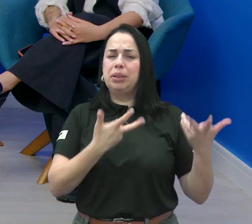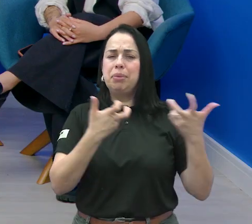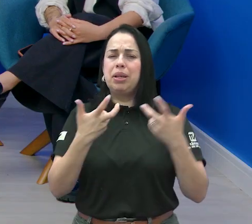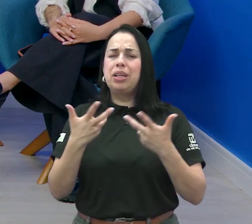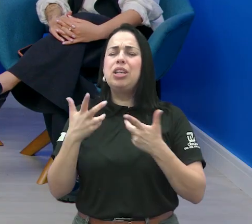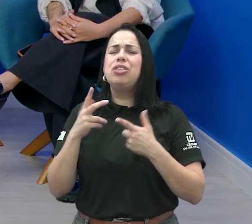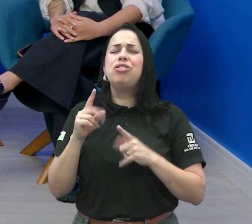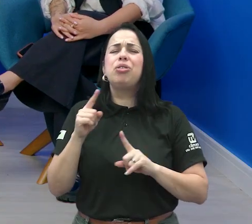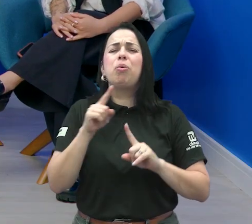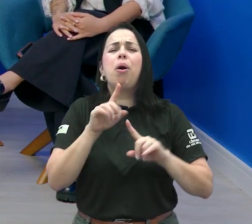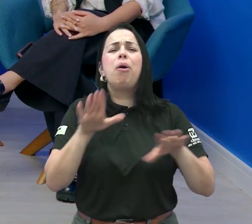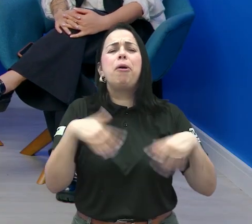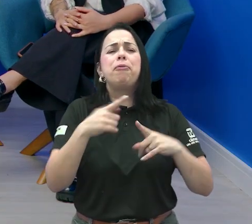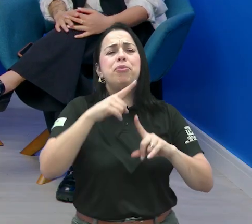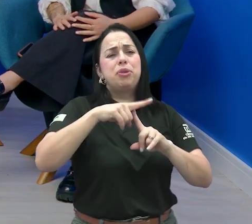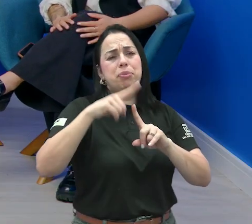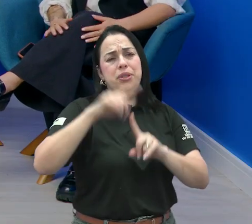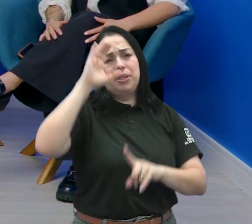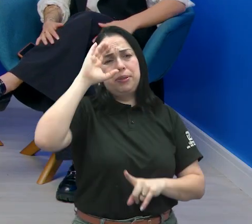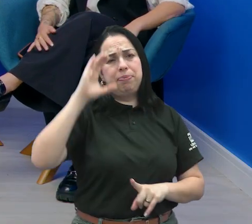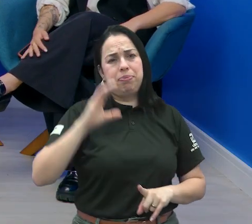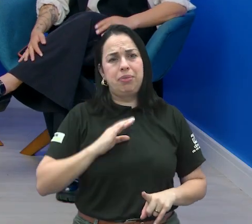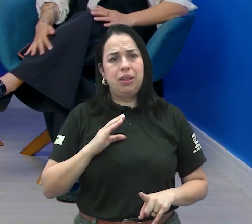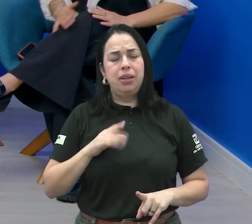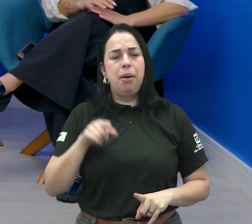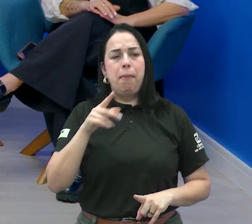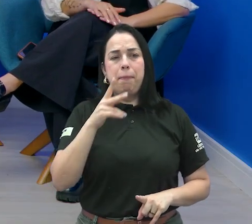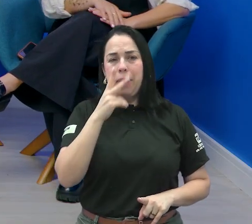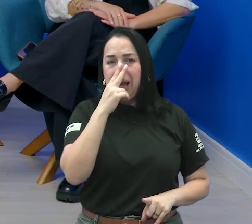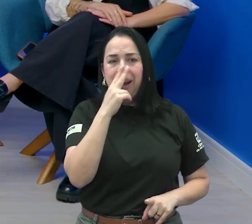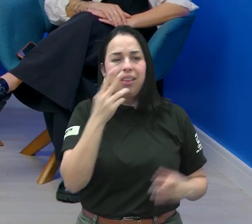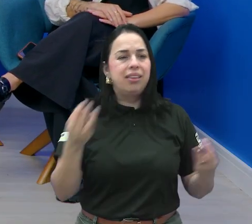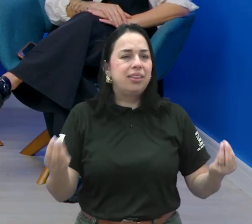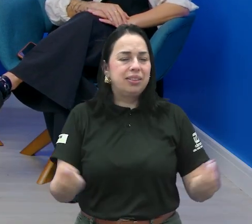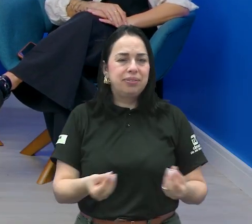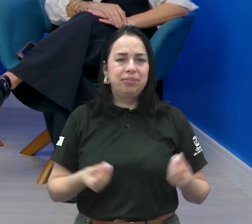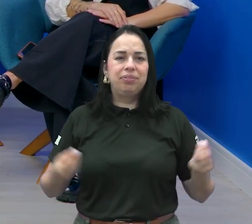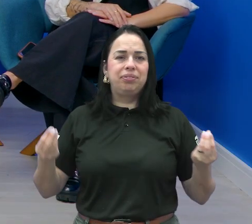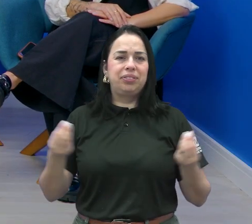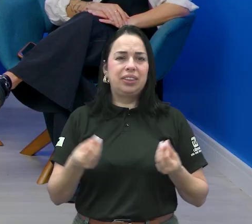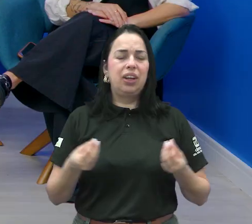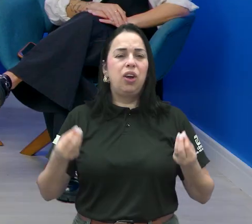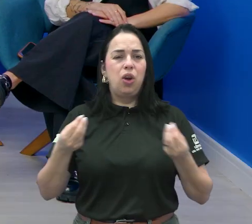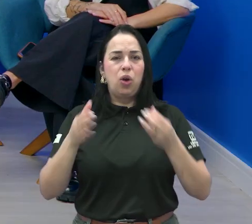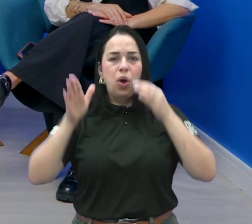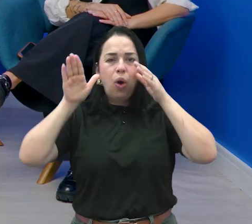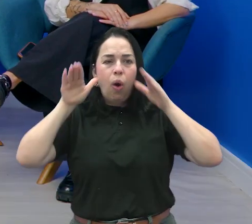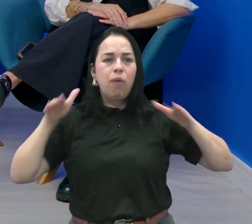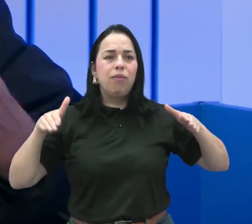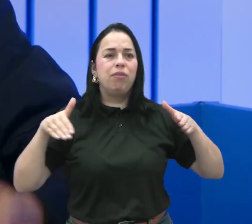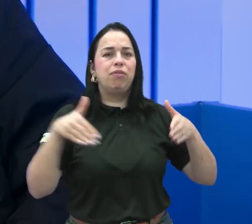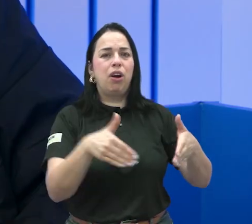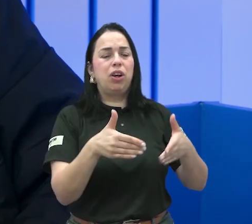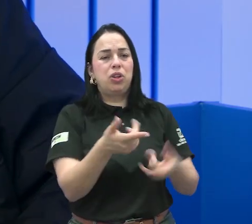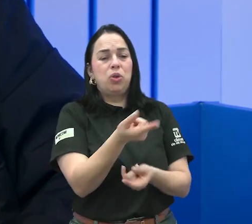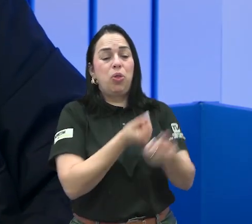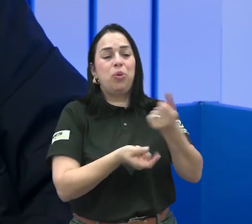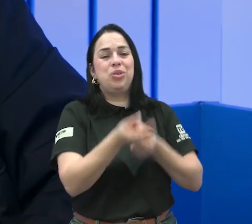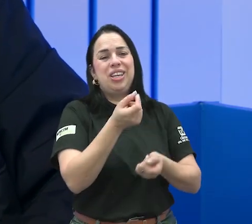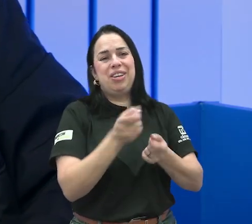nós estamos construindo nas nossas cidades, todas elas operando com uma lógica muito voltada